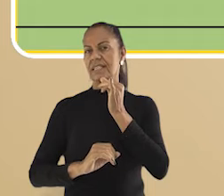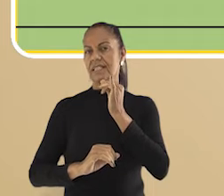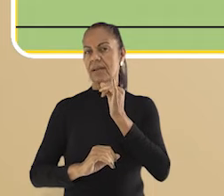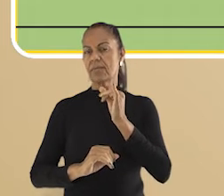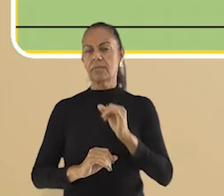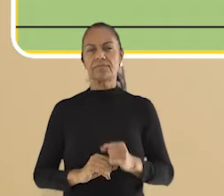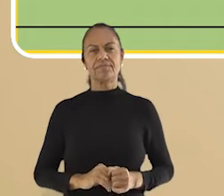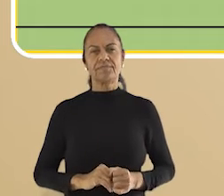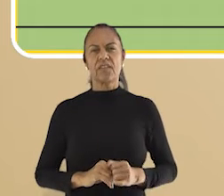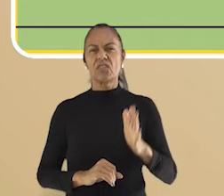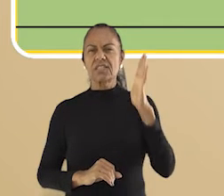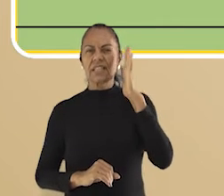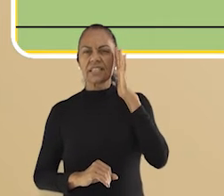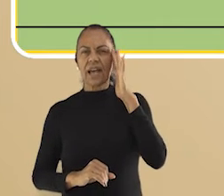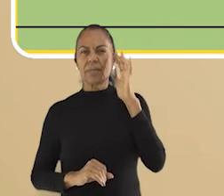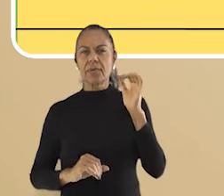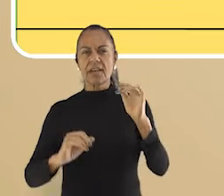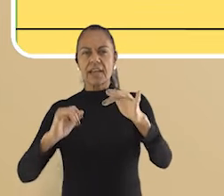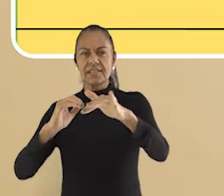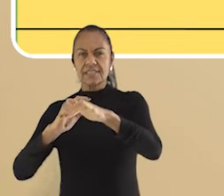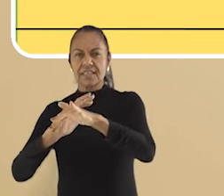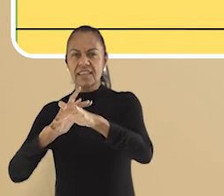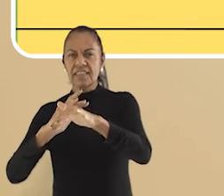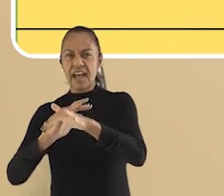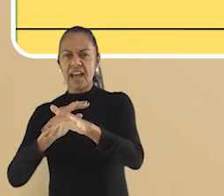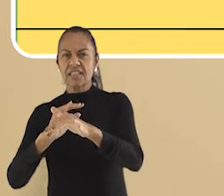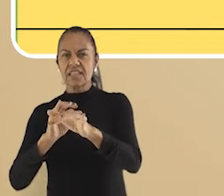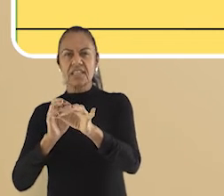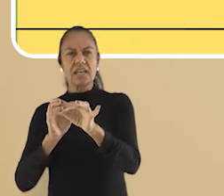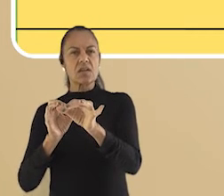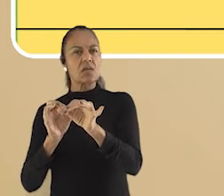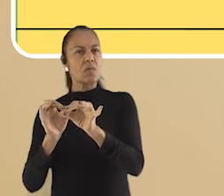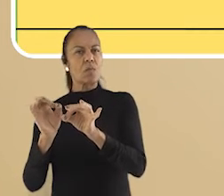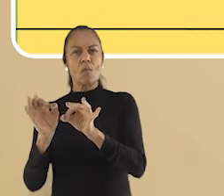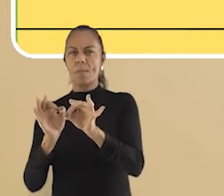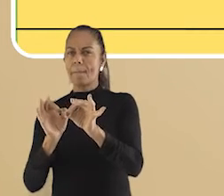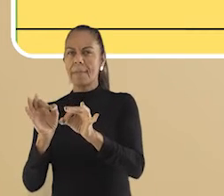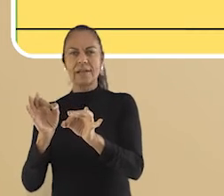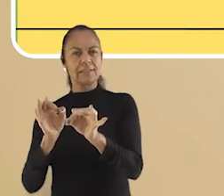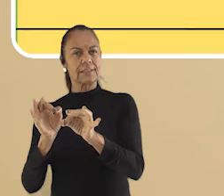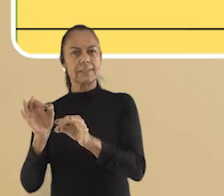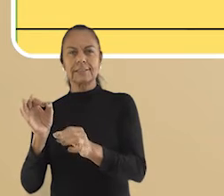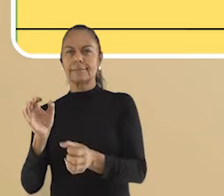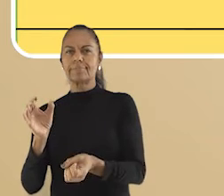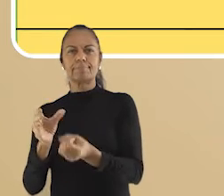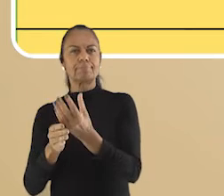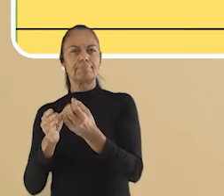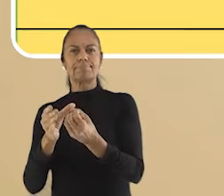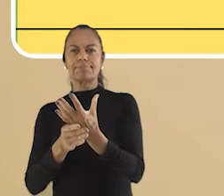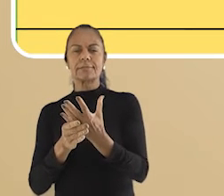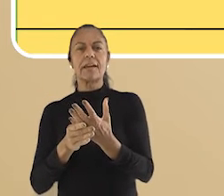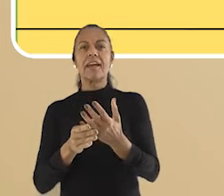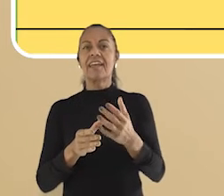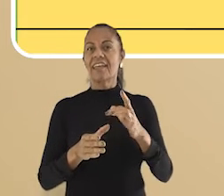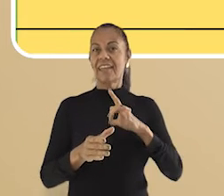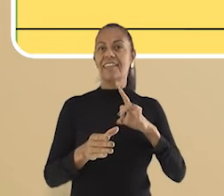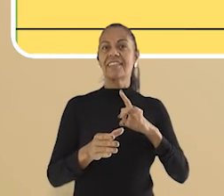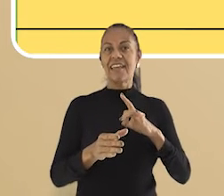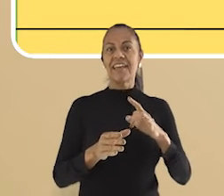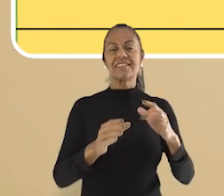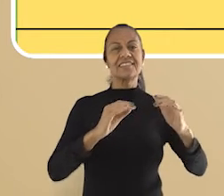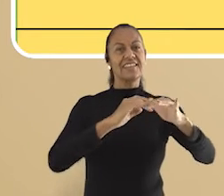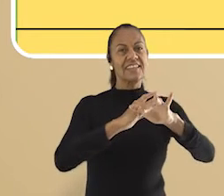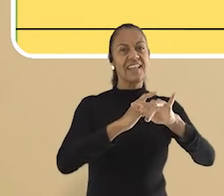e cidades planejadas? Você sabe o que é algo espontâneo? Podemos dizer